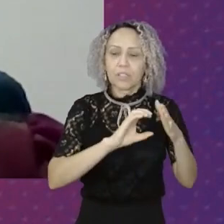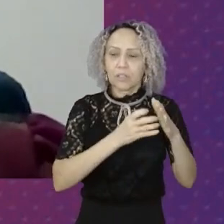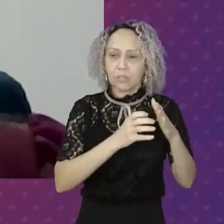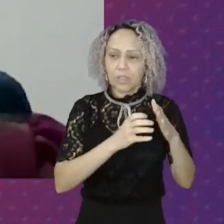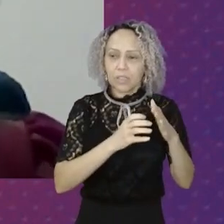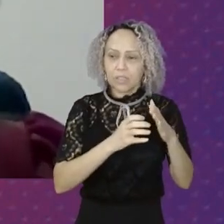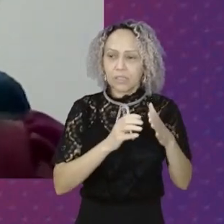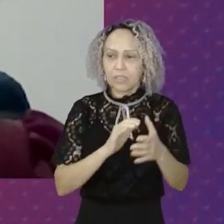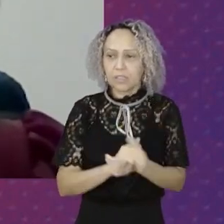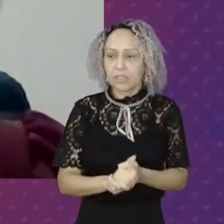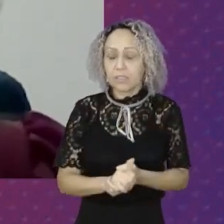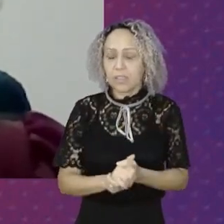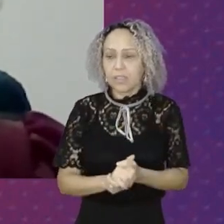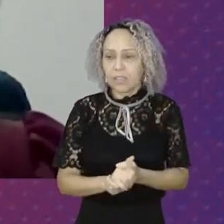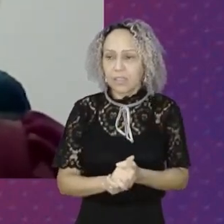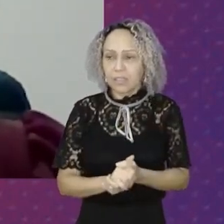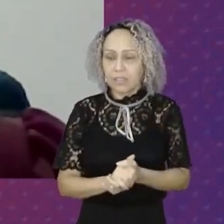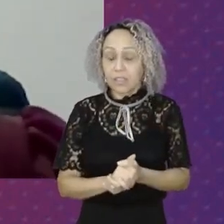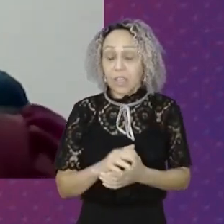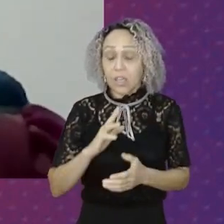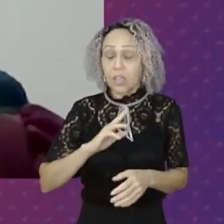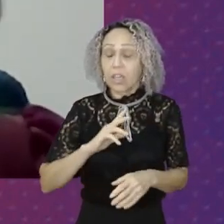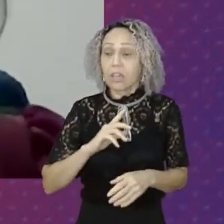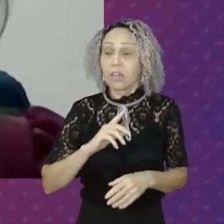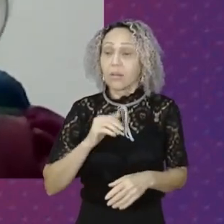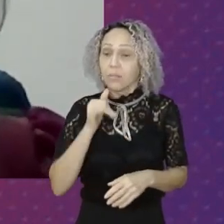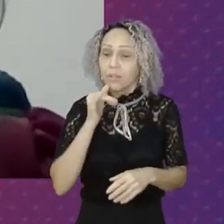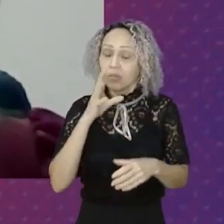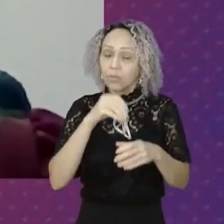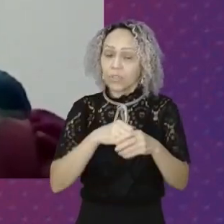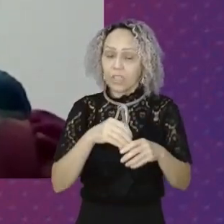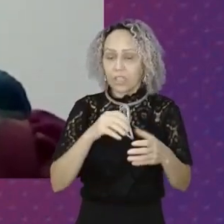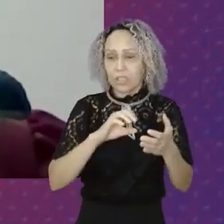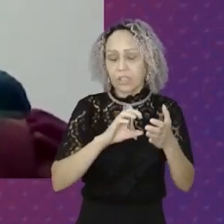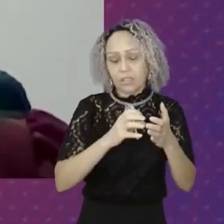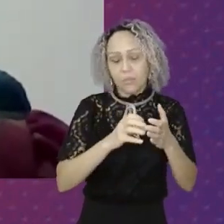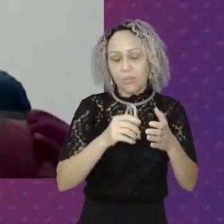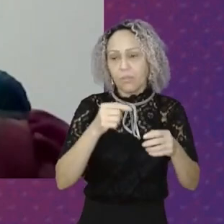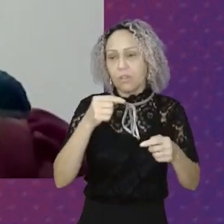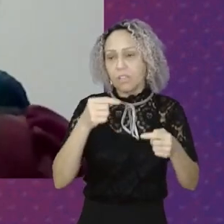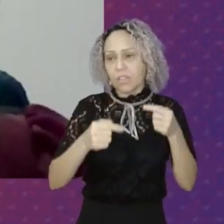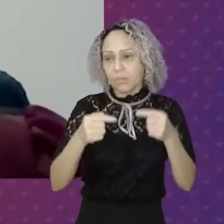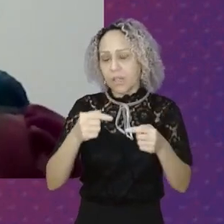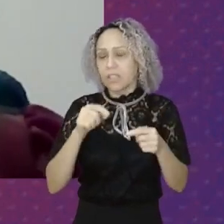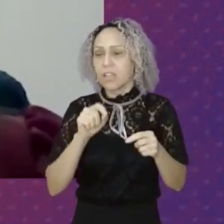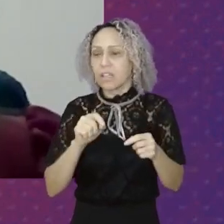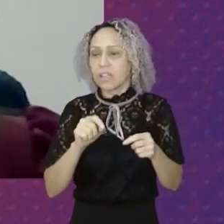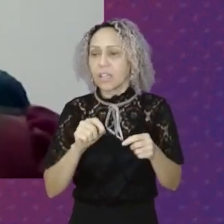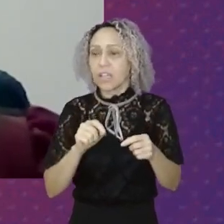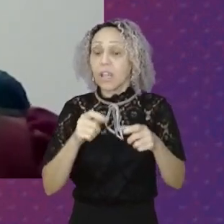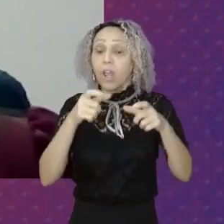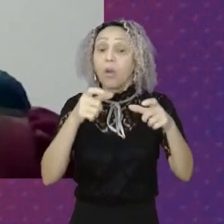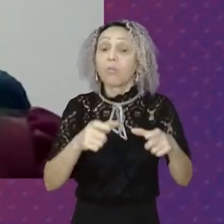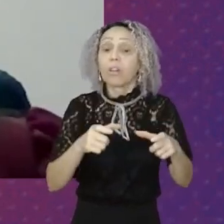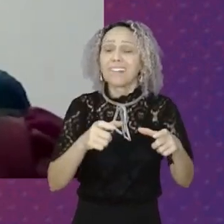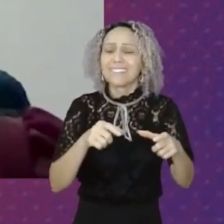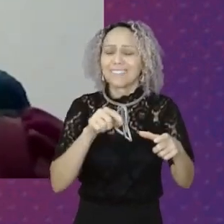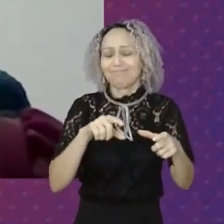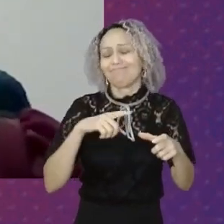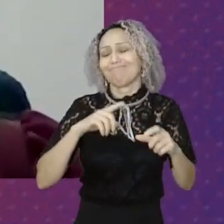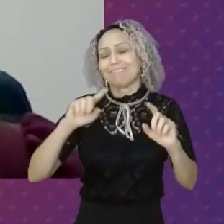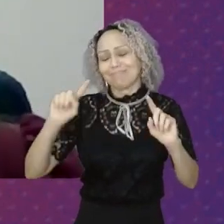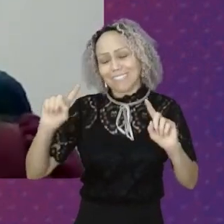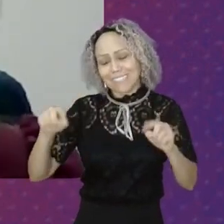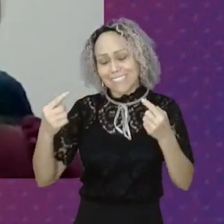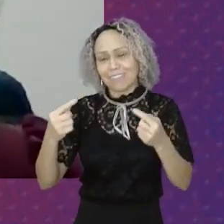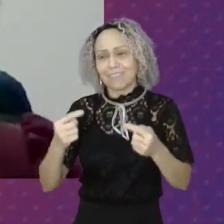todos os lugares que as mulheres vêm ocupando, na política partidária ainda seja o lugar onde nós encontramos mais desafios,